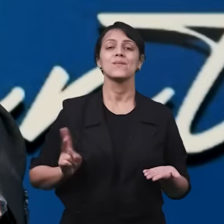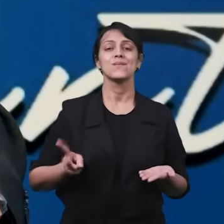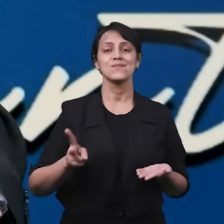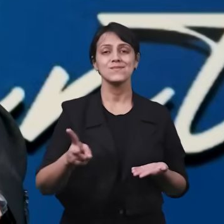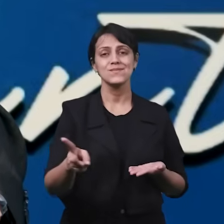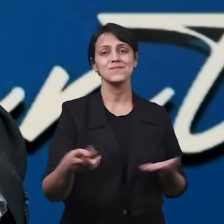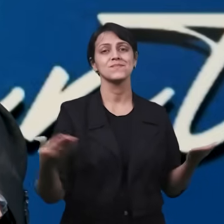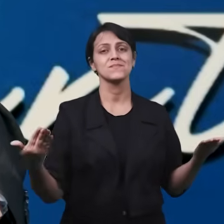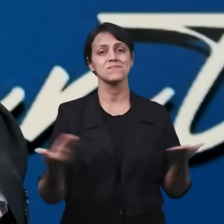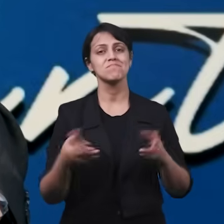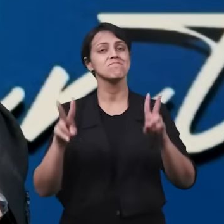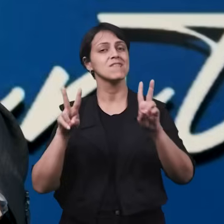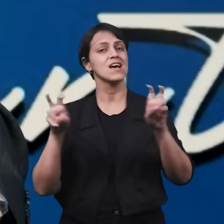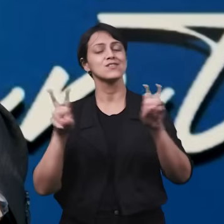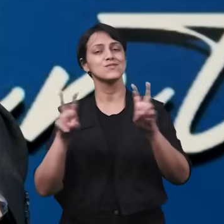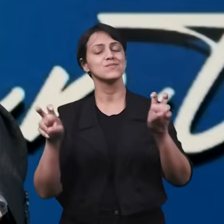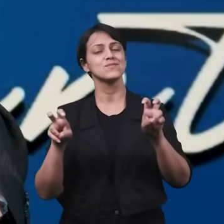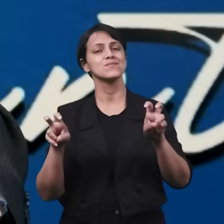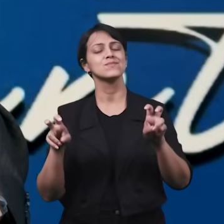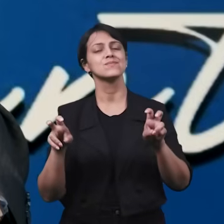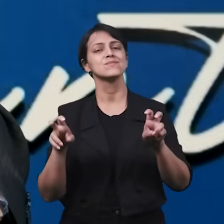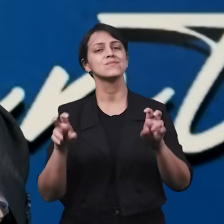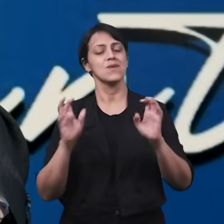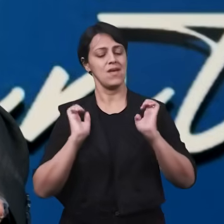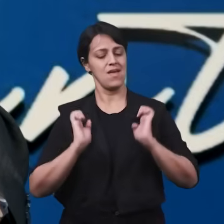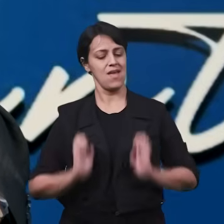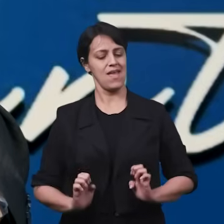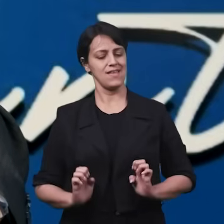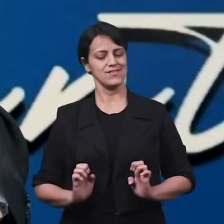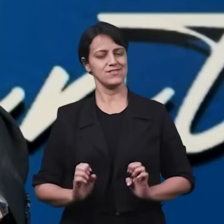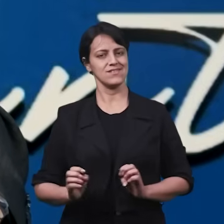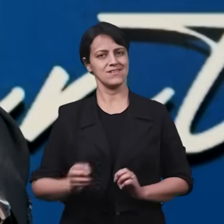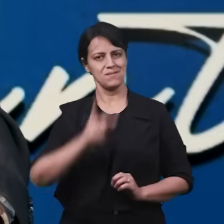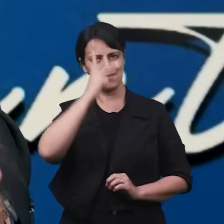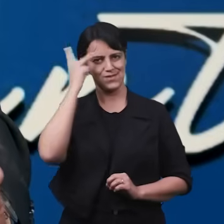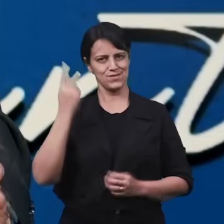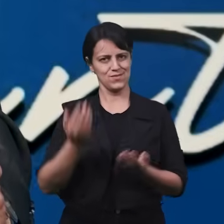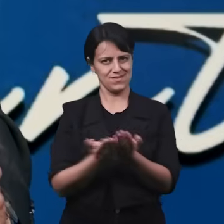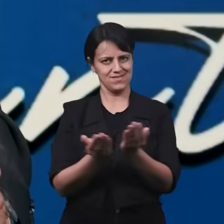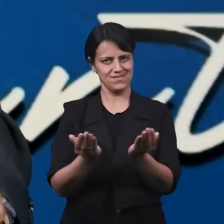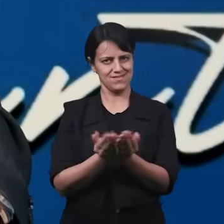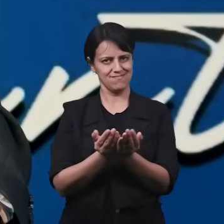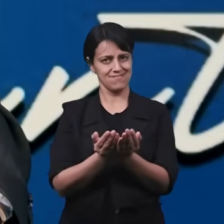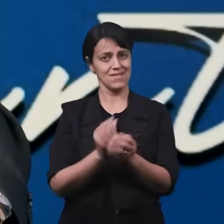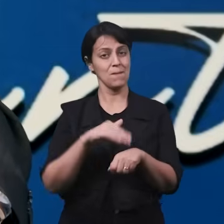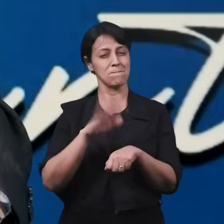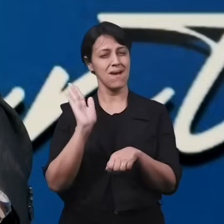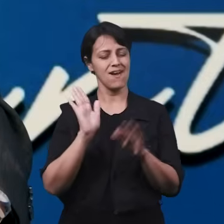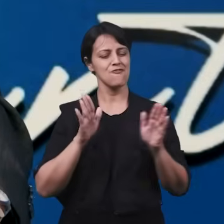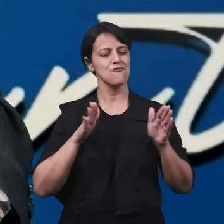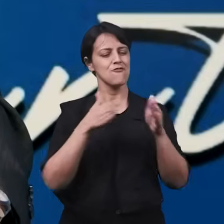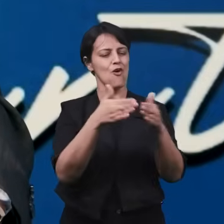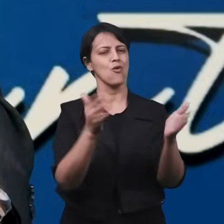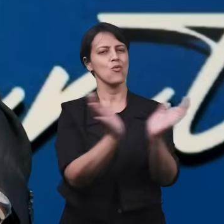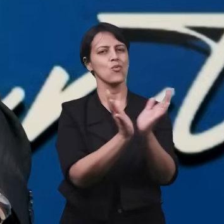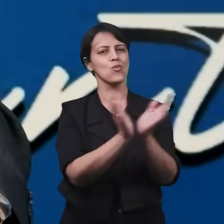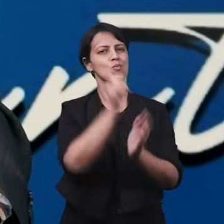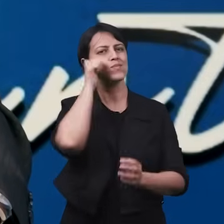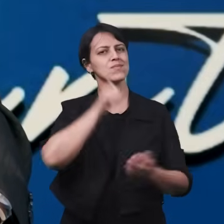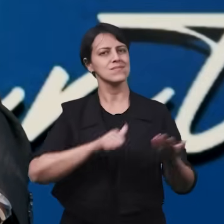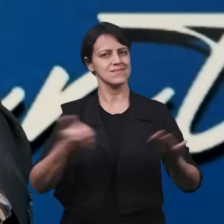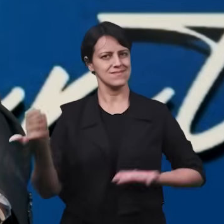então continuidade ao assunto que estamos abordando sobre a ética na vida do crente, mais especificamente a ética na vida